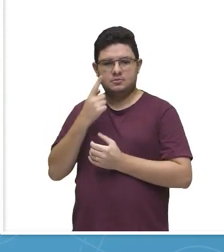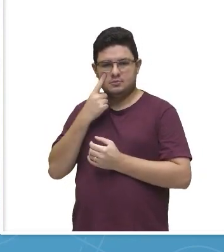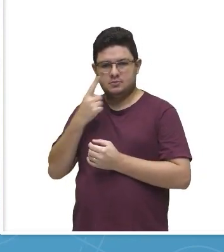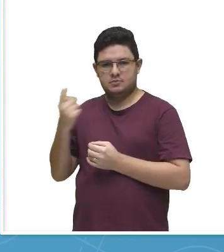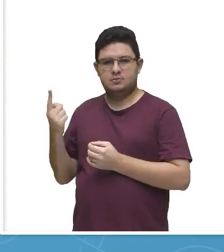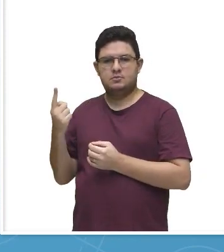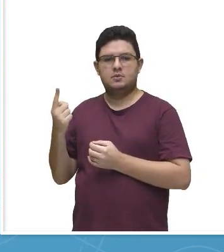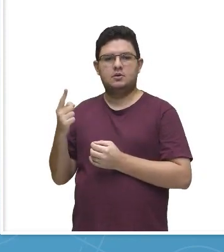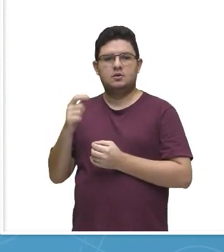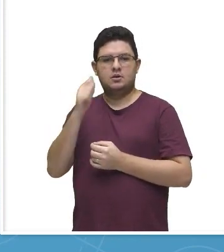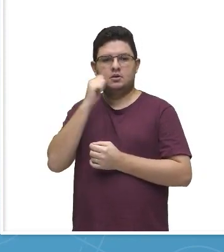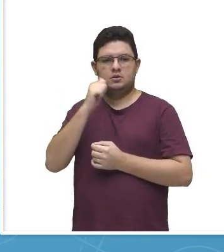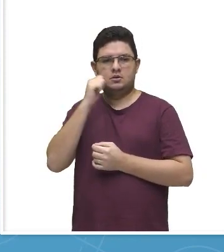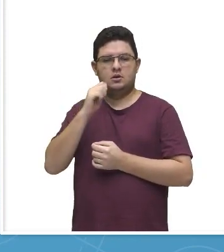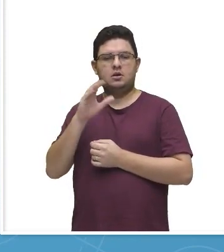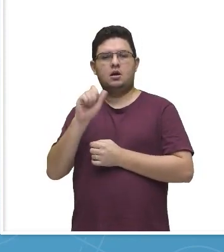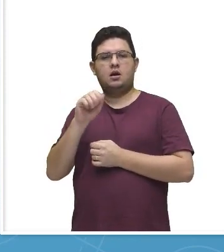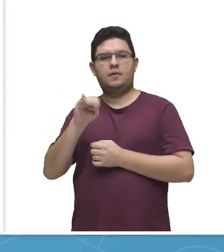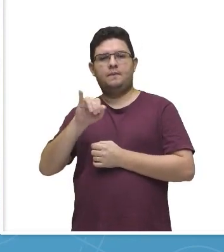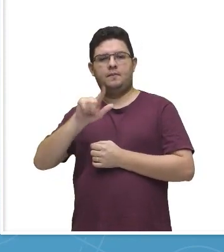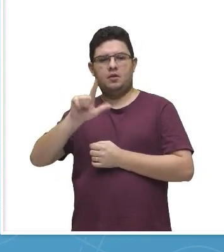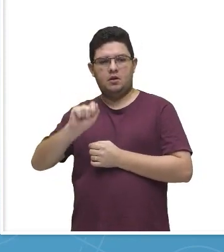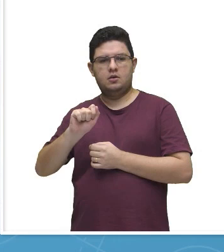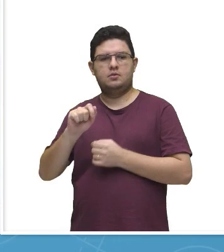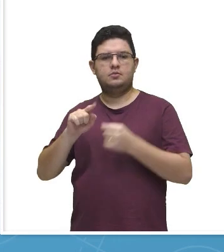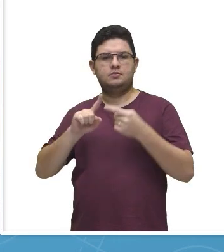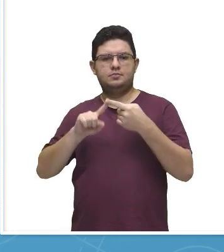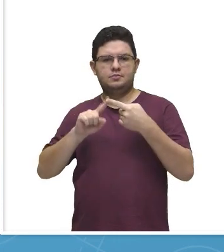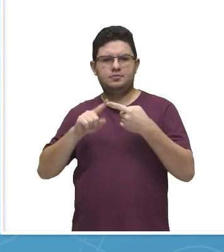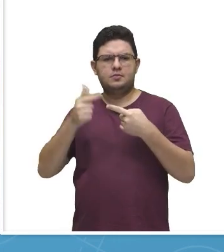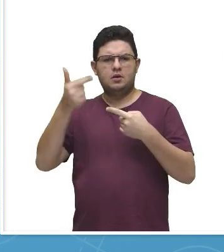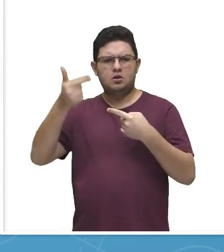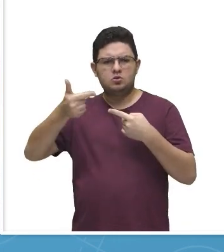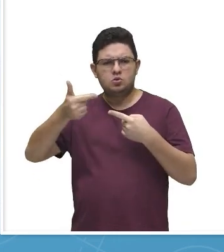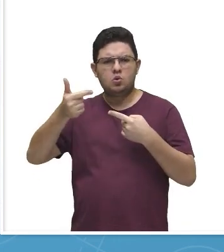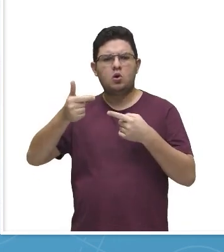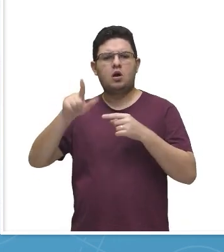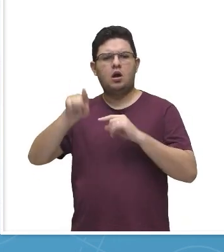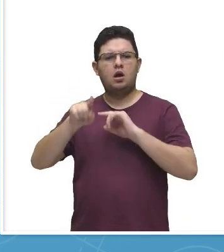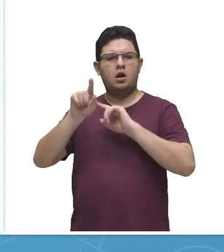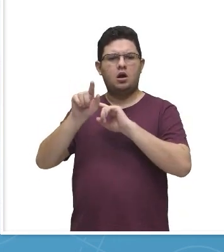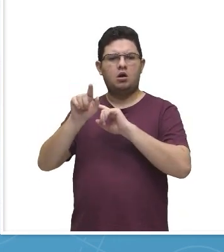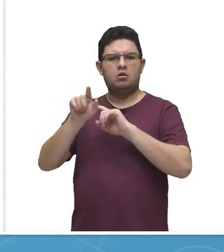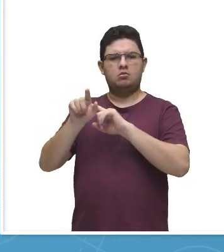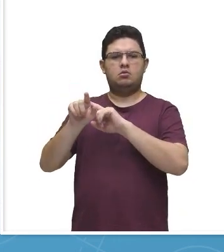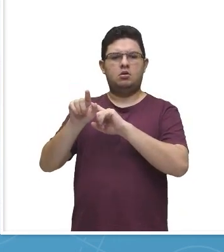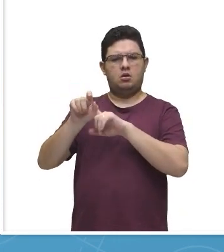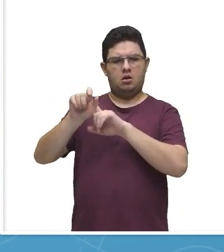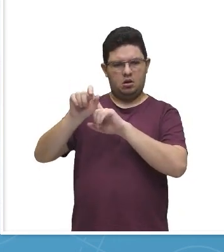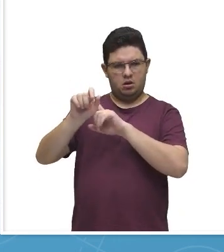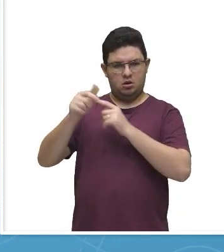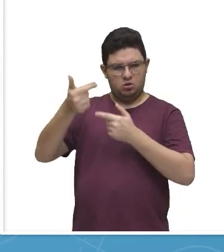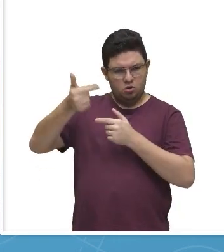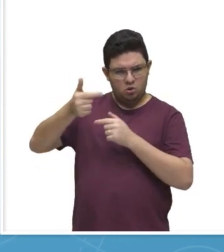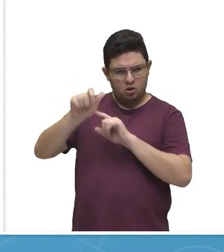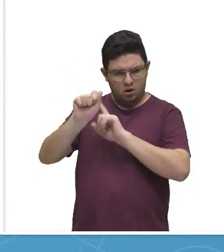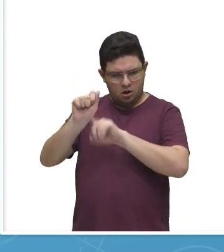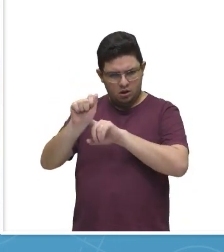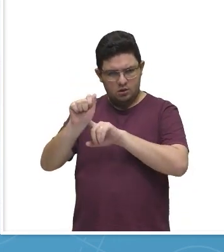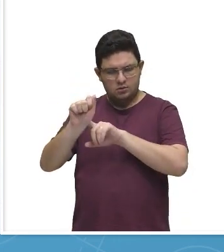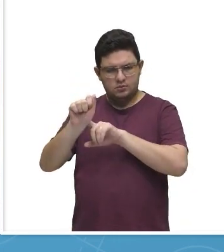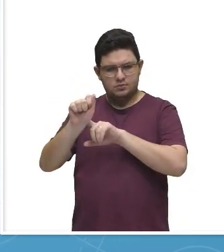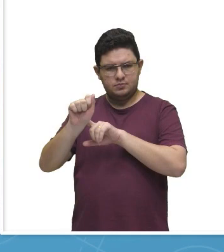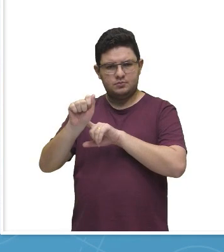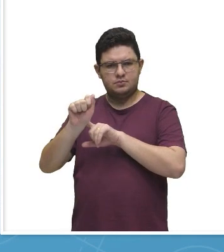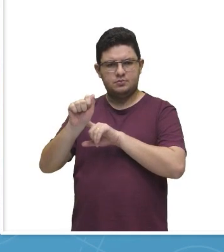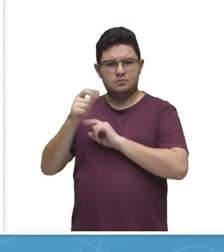Camila, né, Beatriz, dizendo que a questão 2, letra A, né, é 5 que multiplica